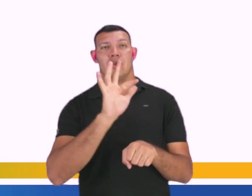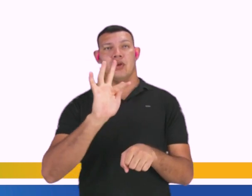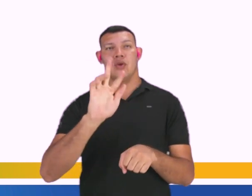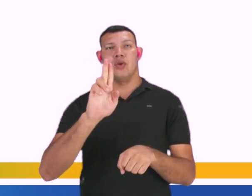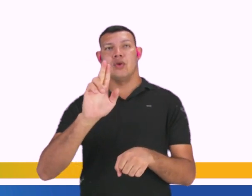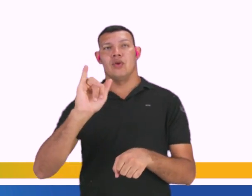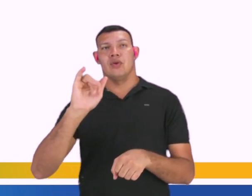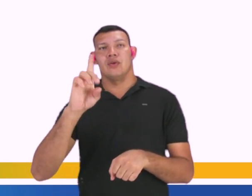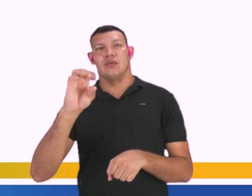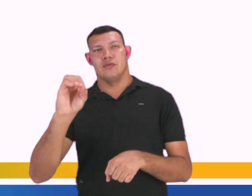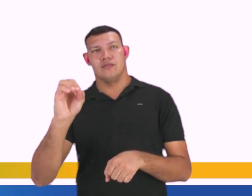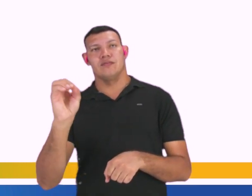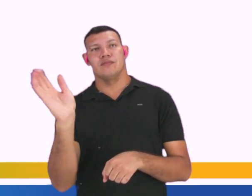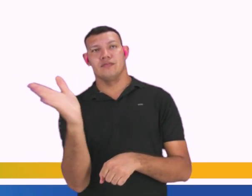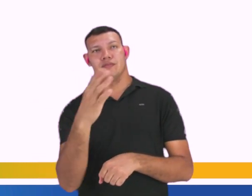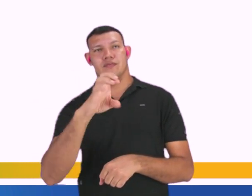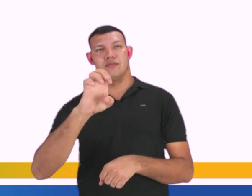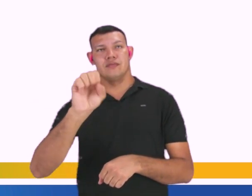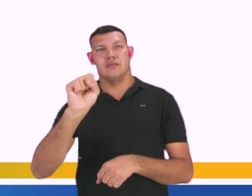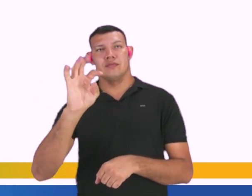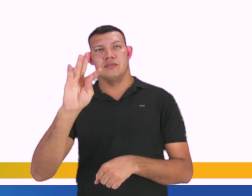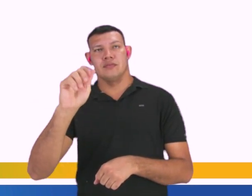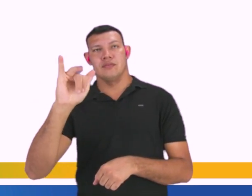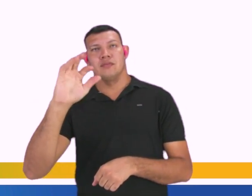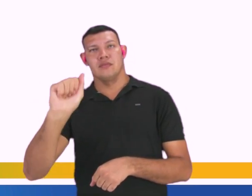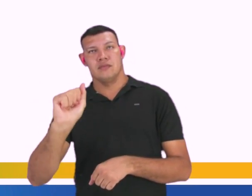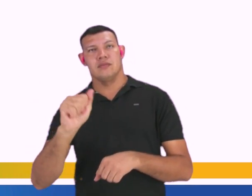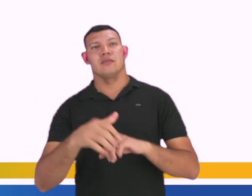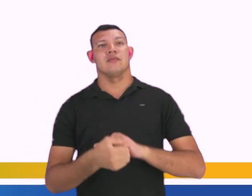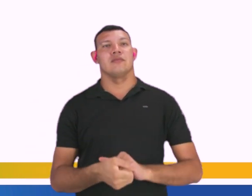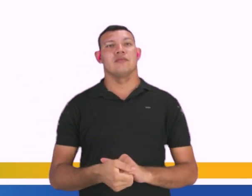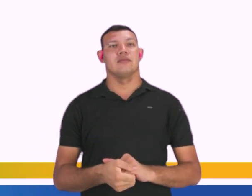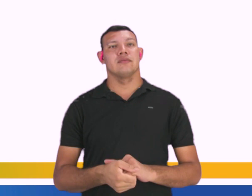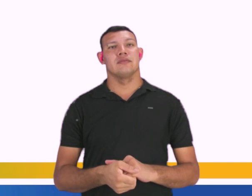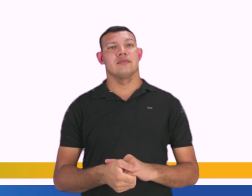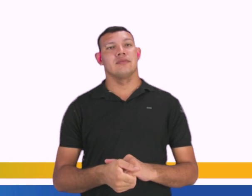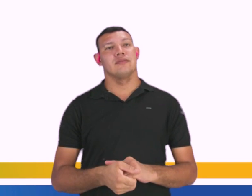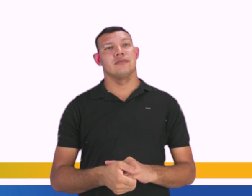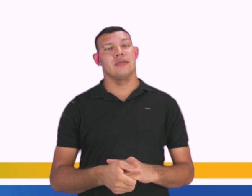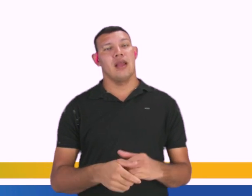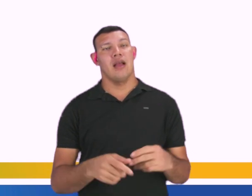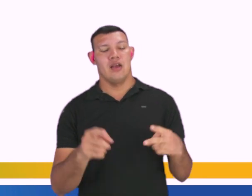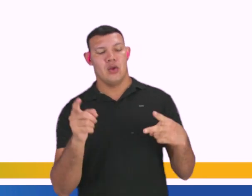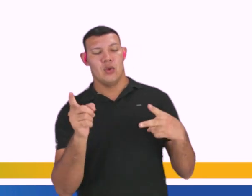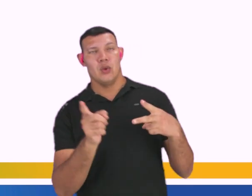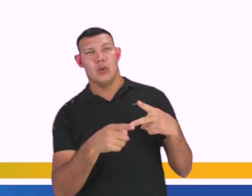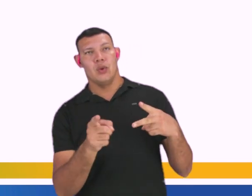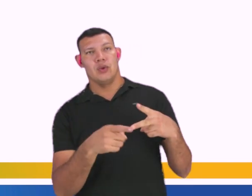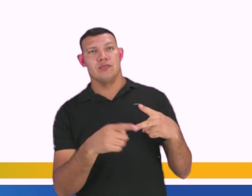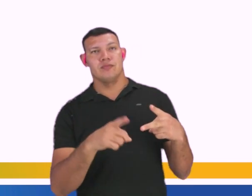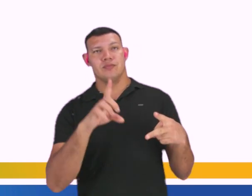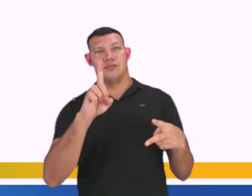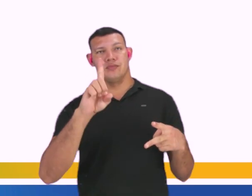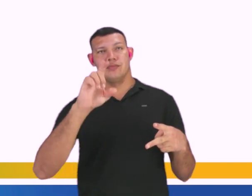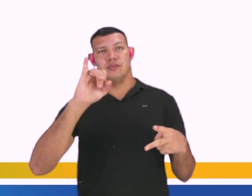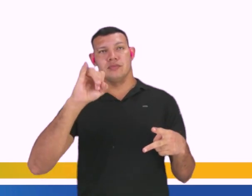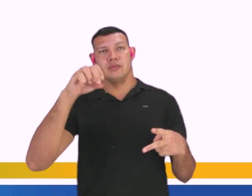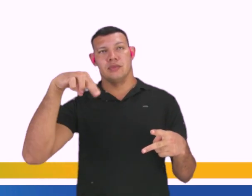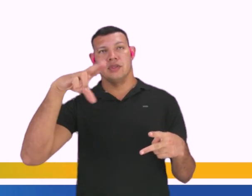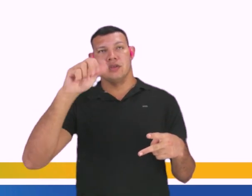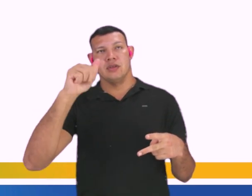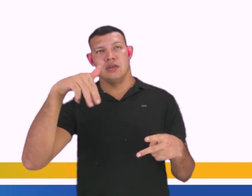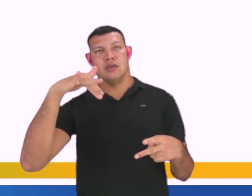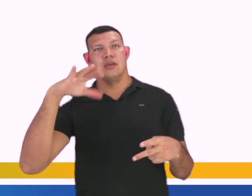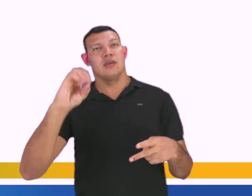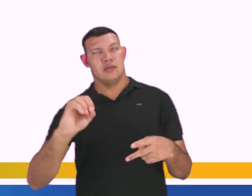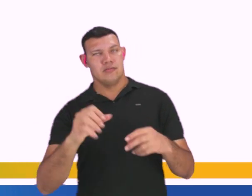de hidrostática, e para um fluido em movimento, a gente vai chamar de hidrodinâmica. E a partir daí nós temos esses dois estudos divididos